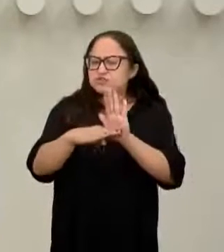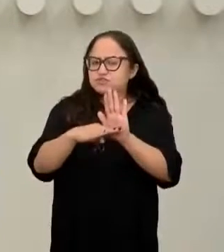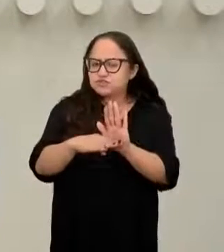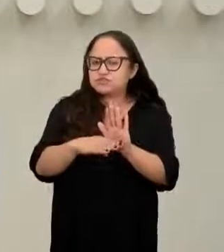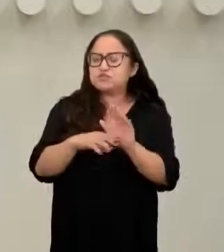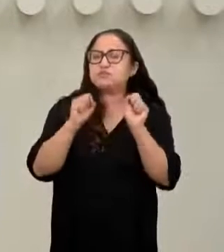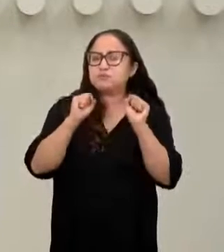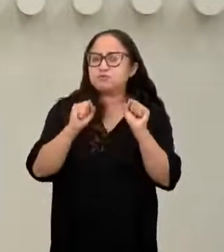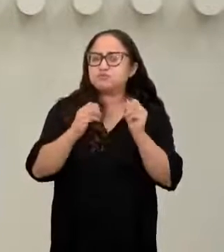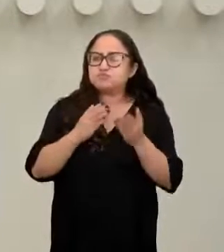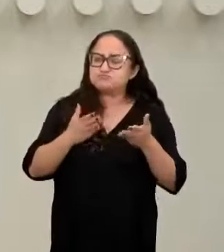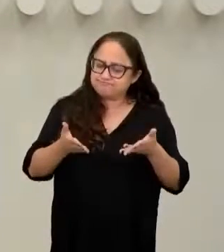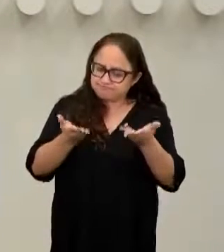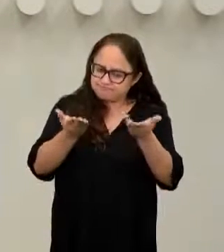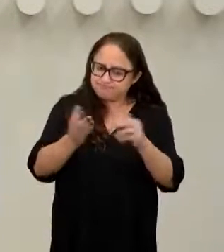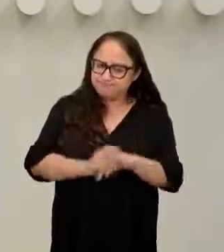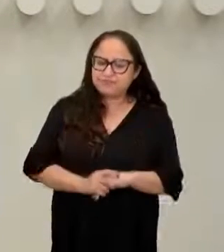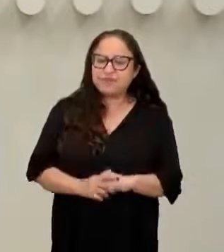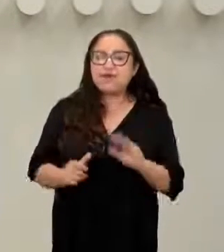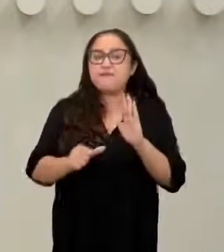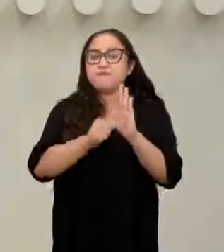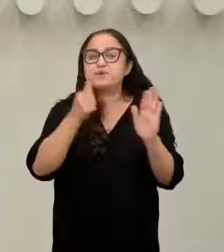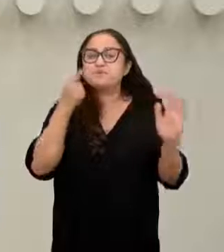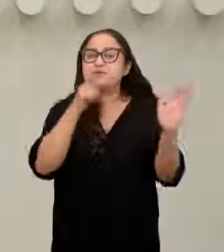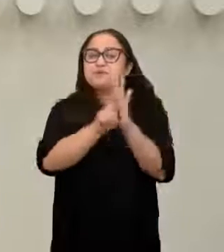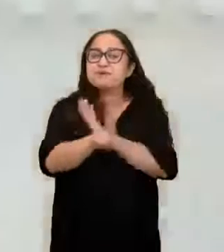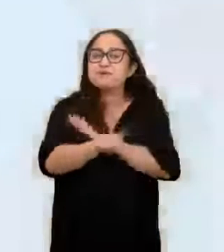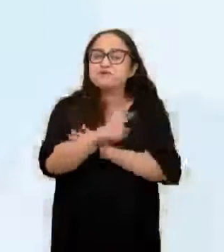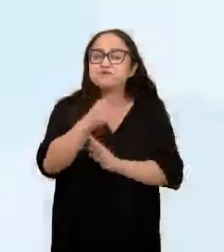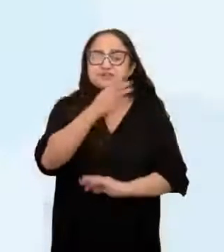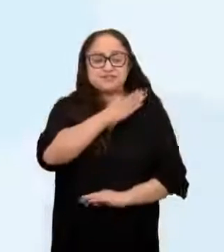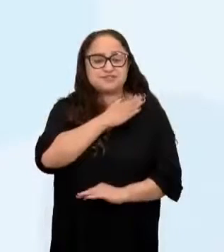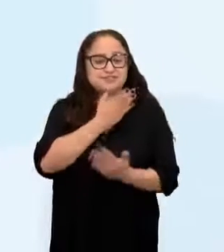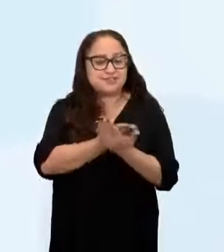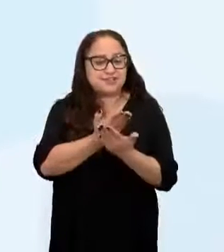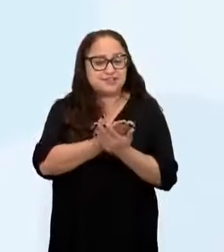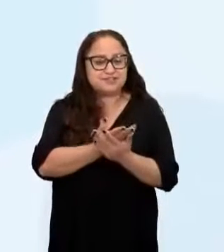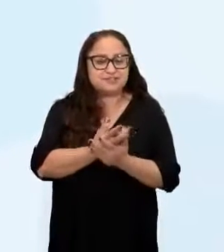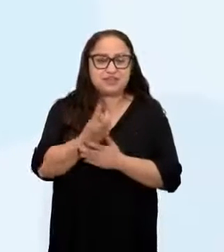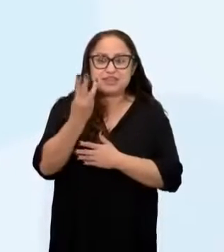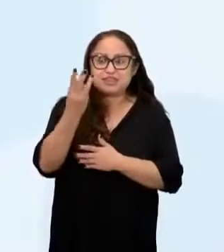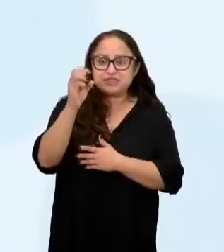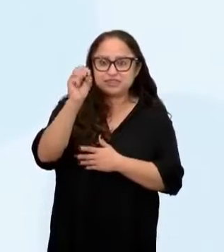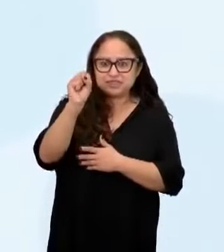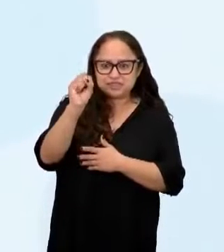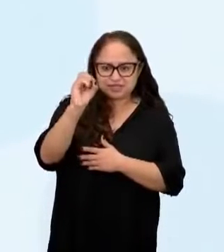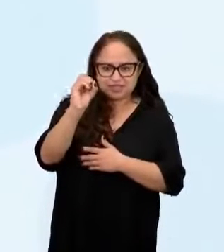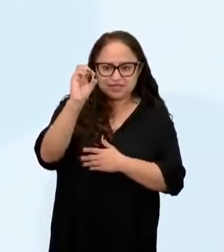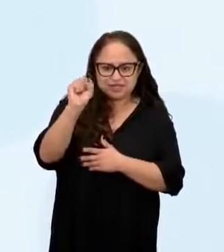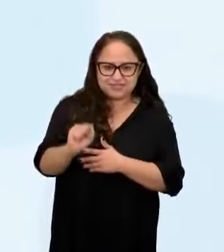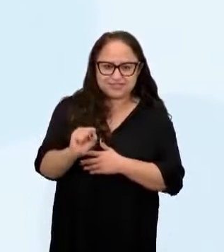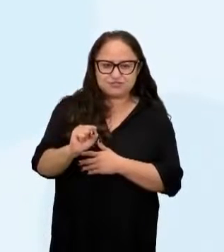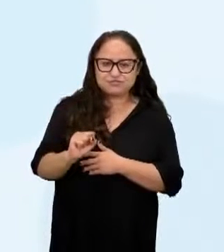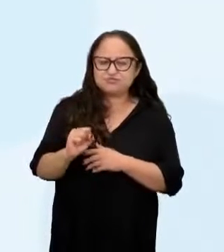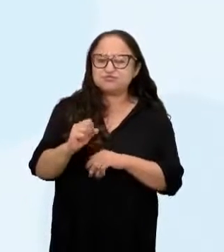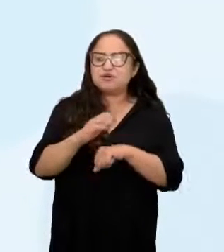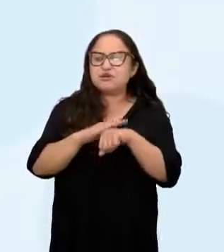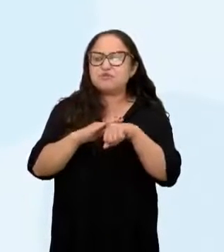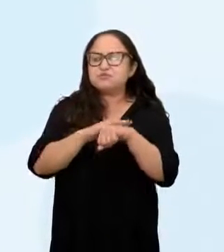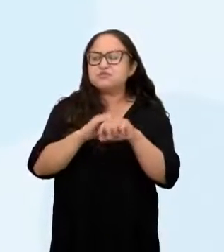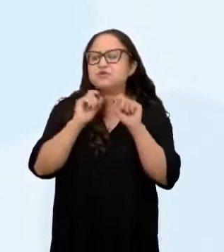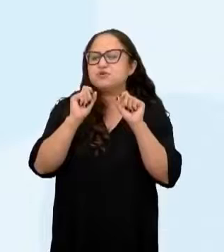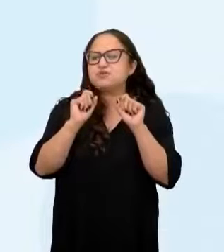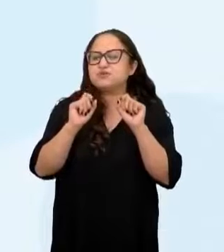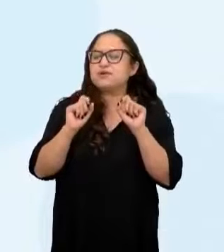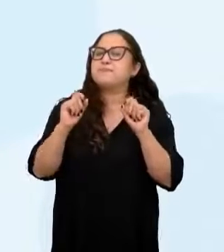te ajudar. Então vamos para a primeira pergunta da aula de hoje. Olha, essa pergunta, 30 segundinhos, enquanto eu vou enrolando aqui, conversando com vocês, porque é uma